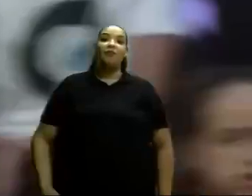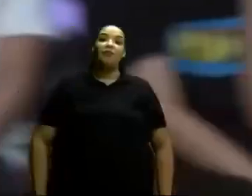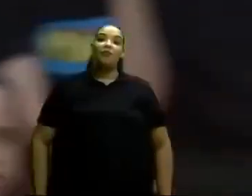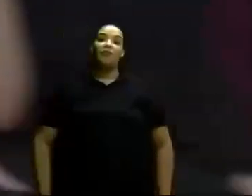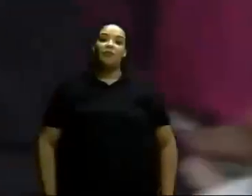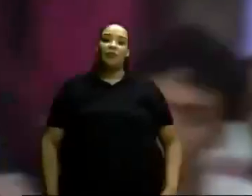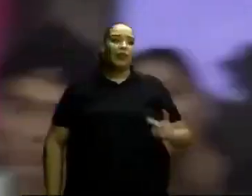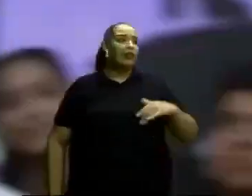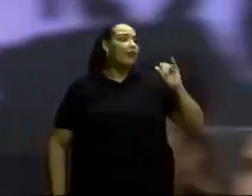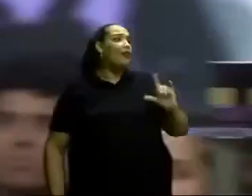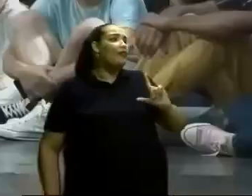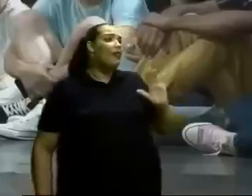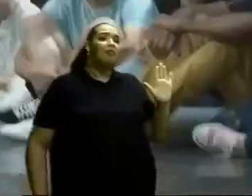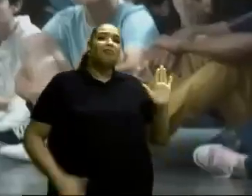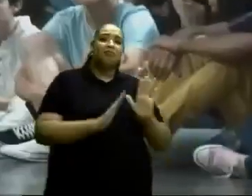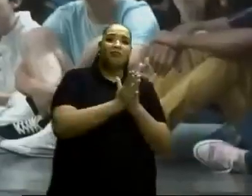Quem trouxe Bíblia aí?